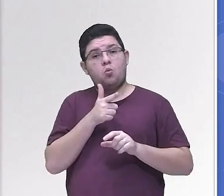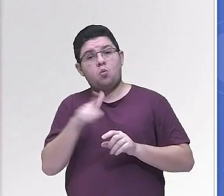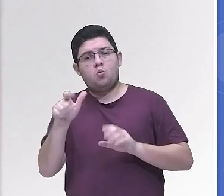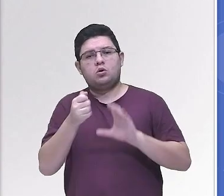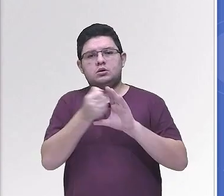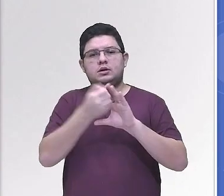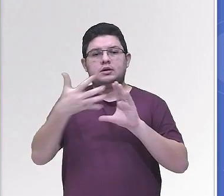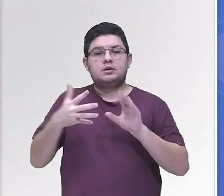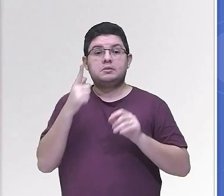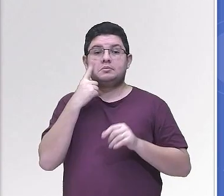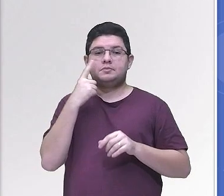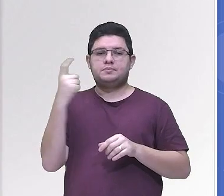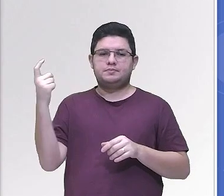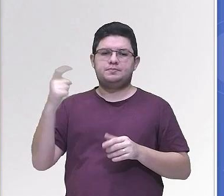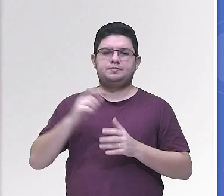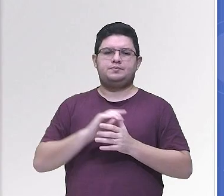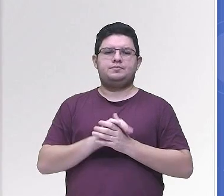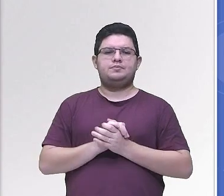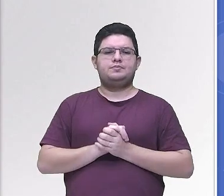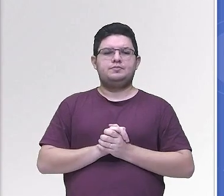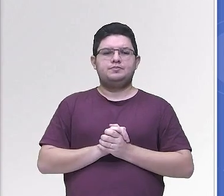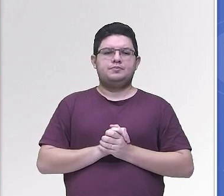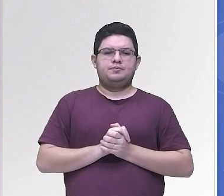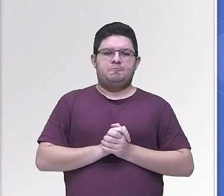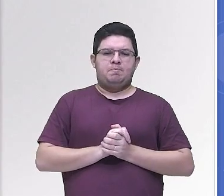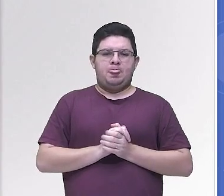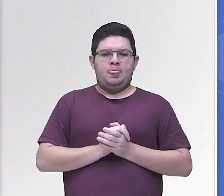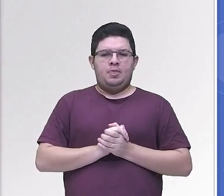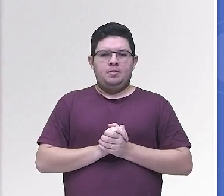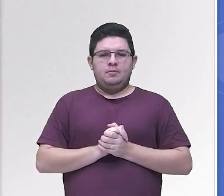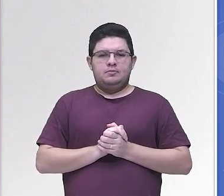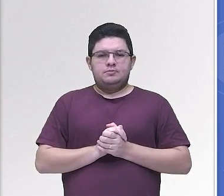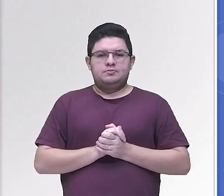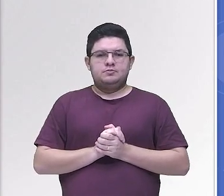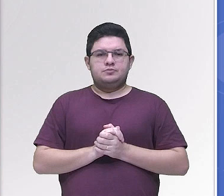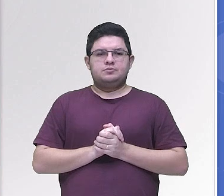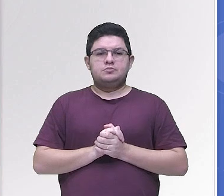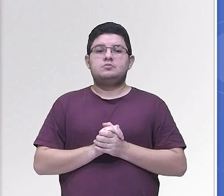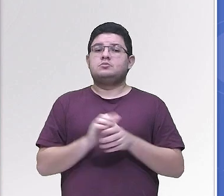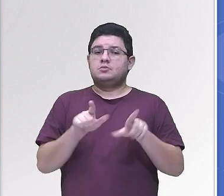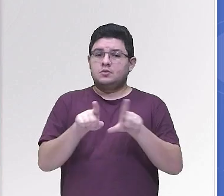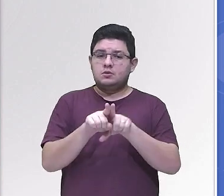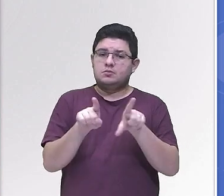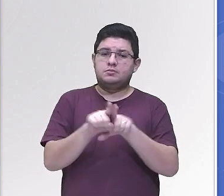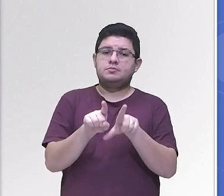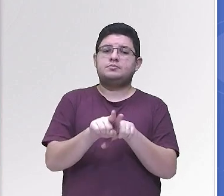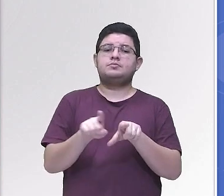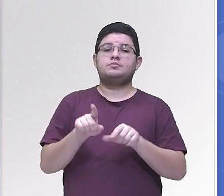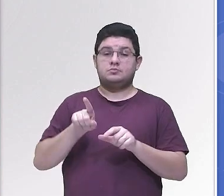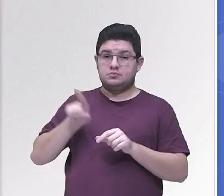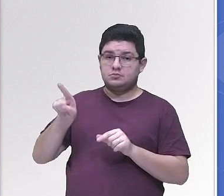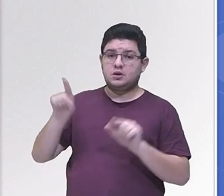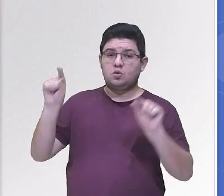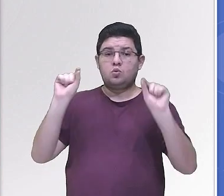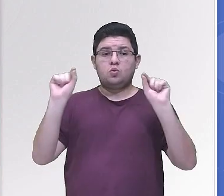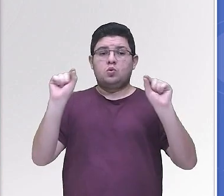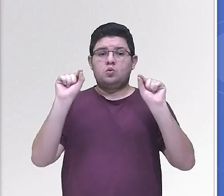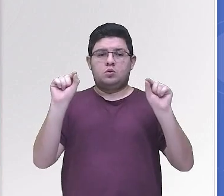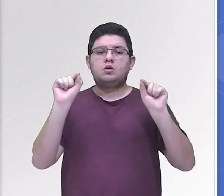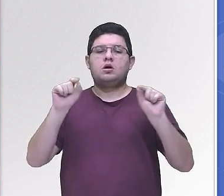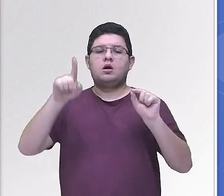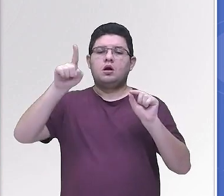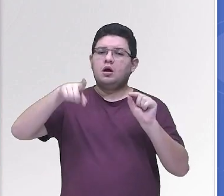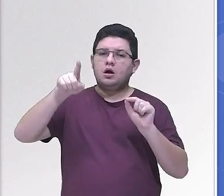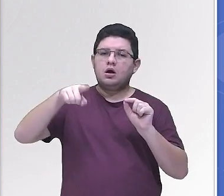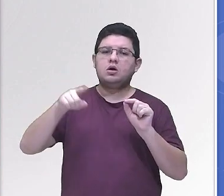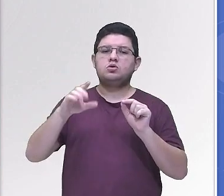a próxima característica da nossa reflexão filosófica? A filosofia também ela é de conjunto. O que